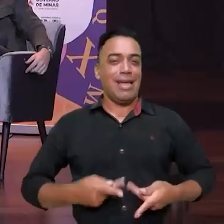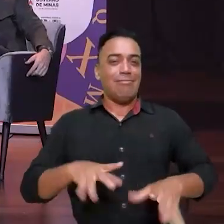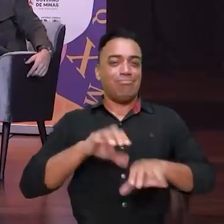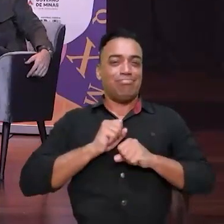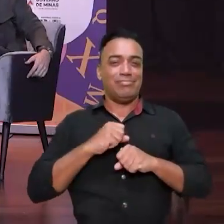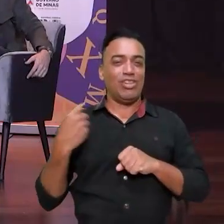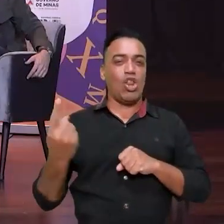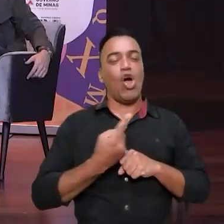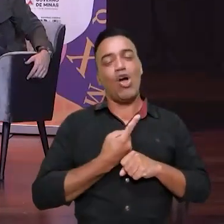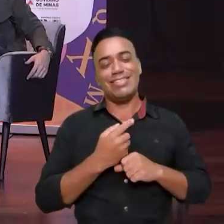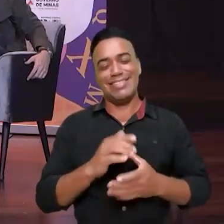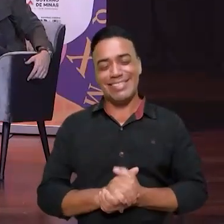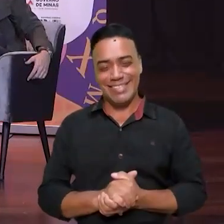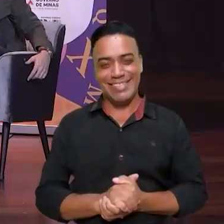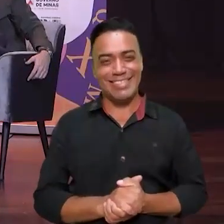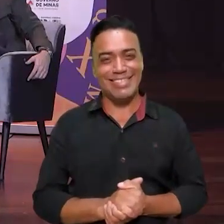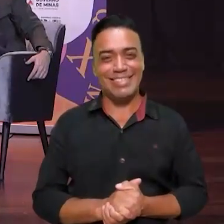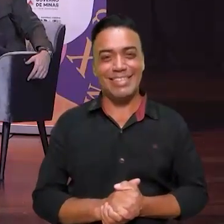nós, pobres mortais.